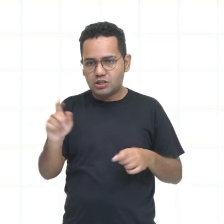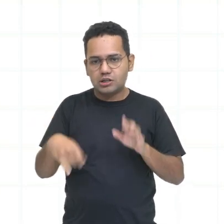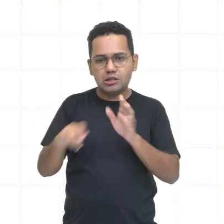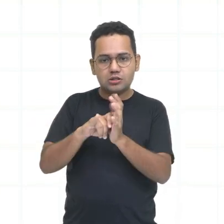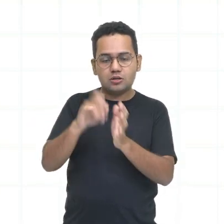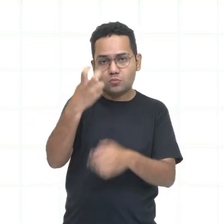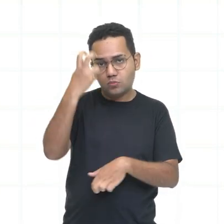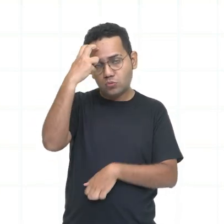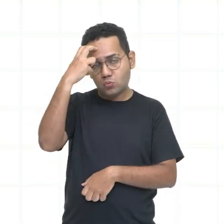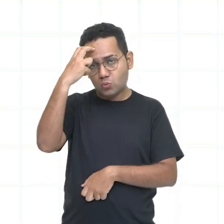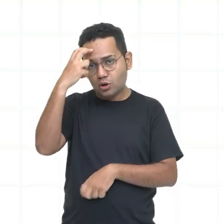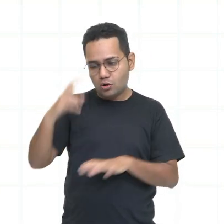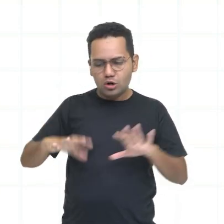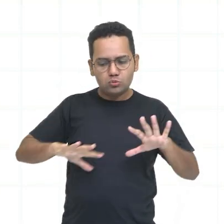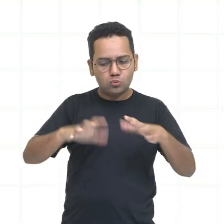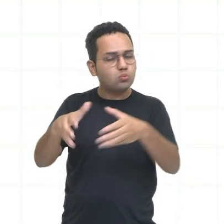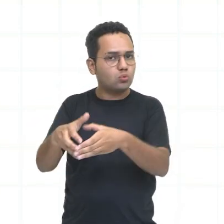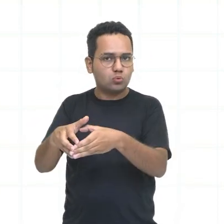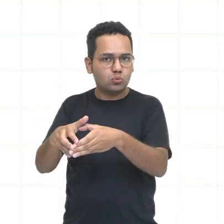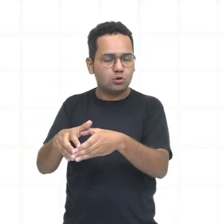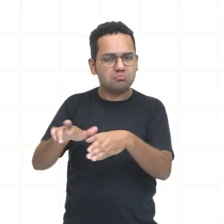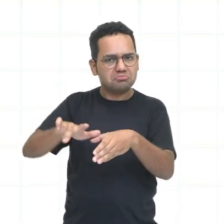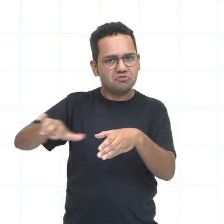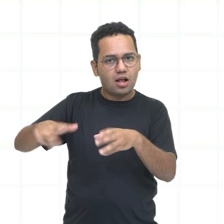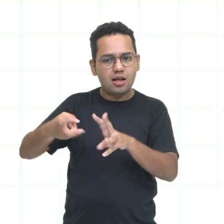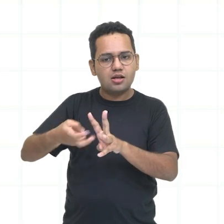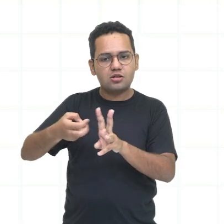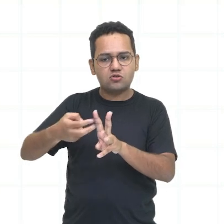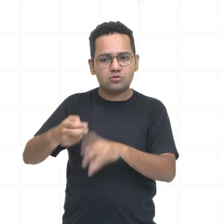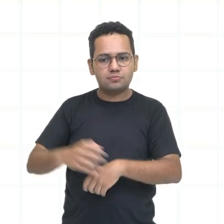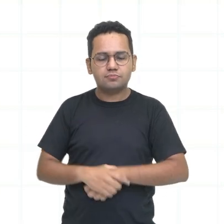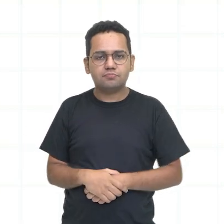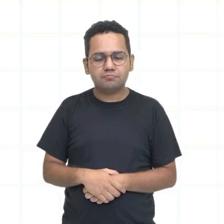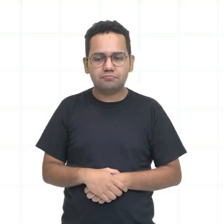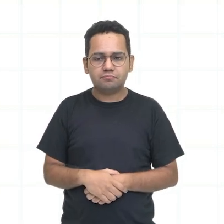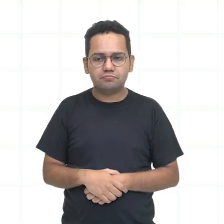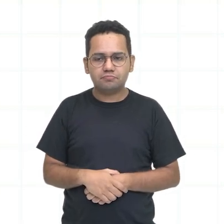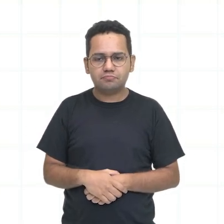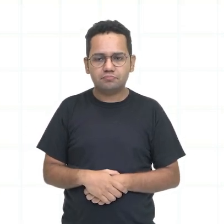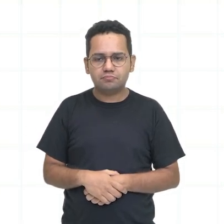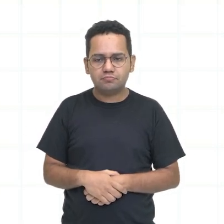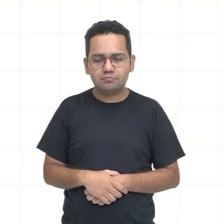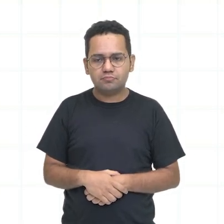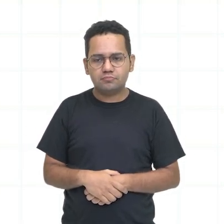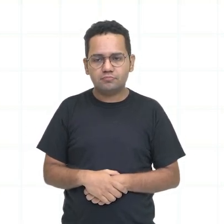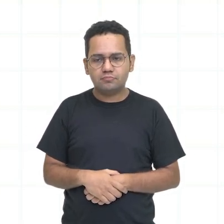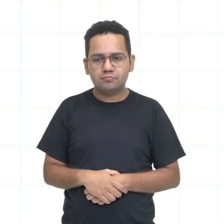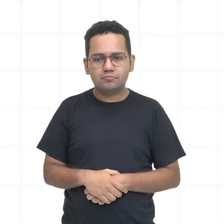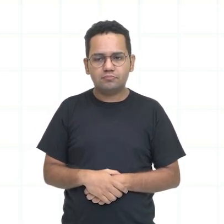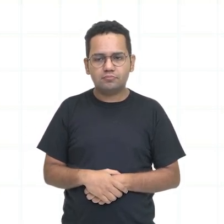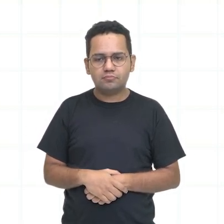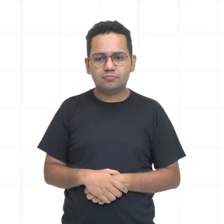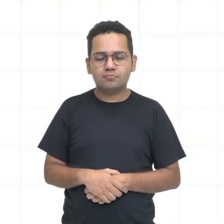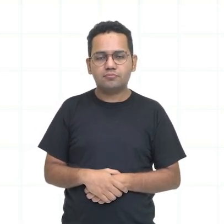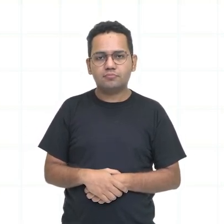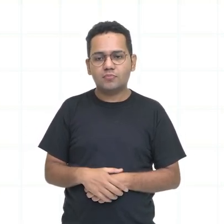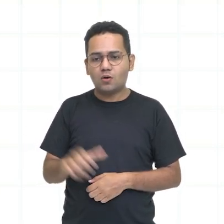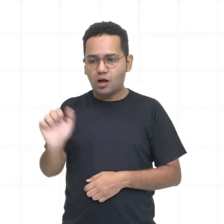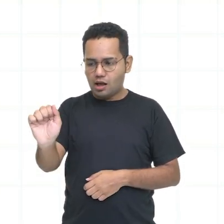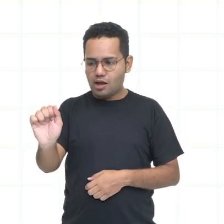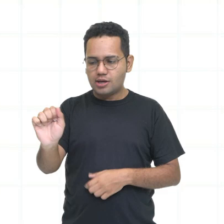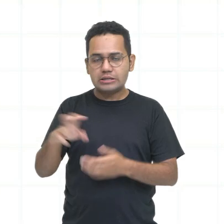dos indígenas, das comunidades indígenas, é um